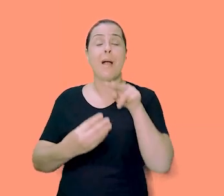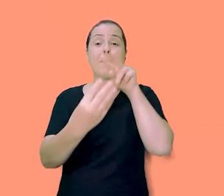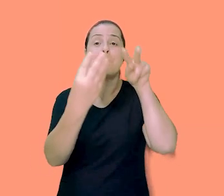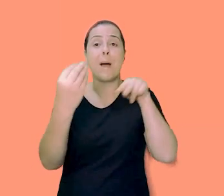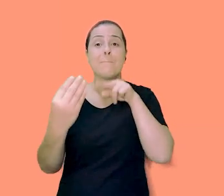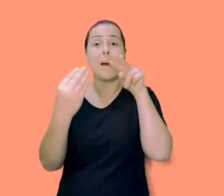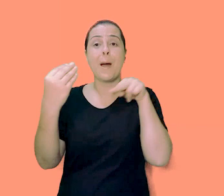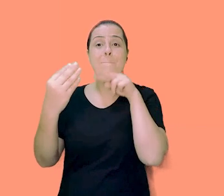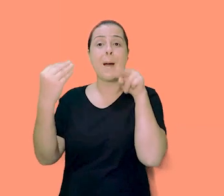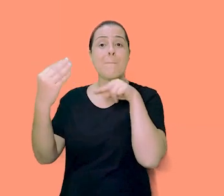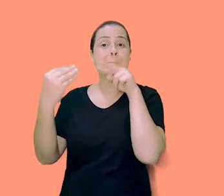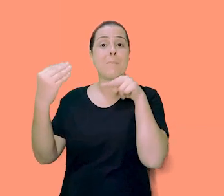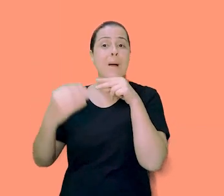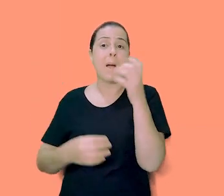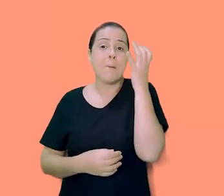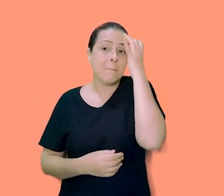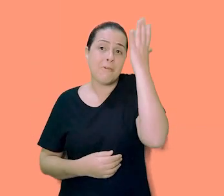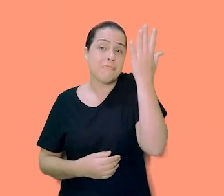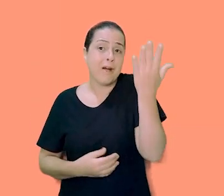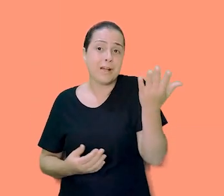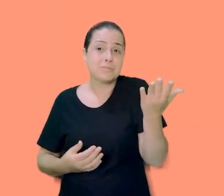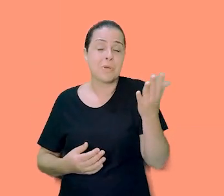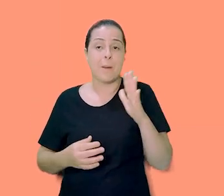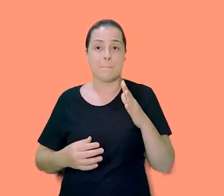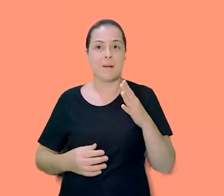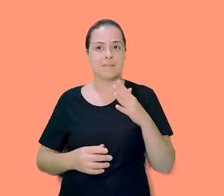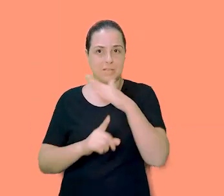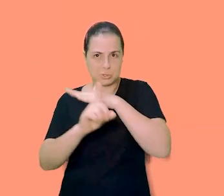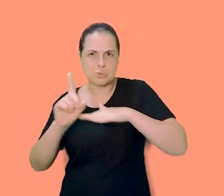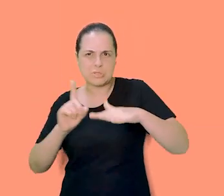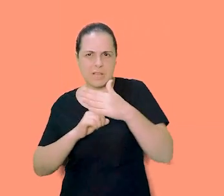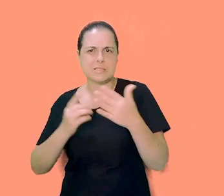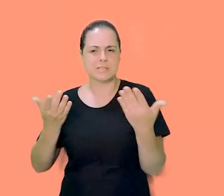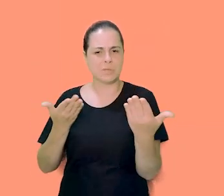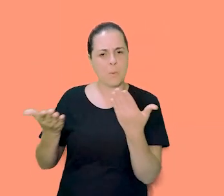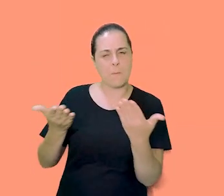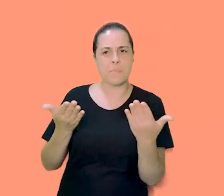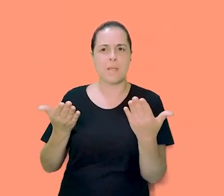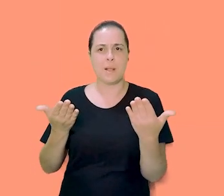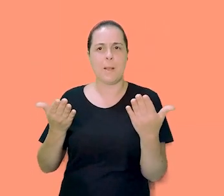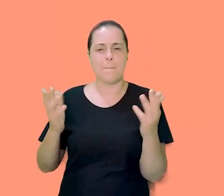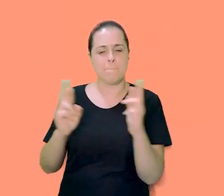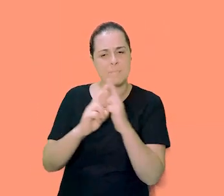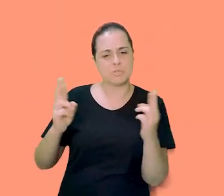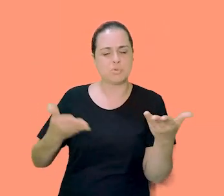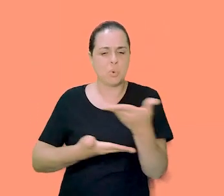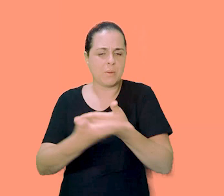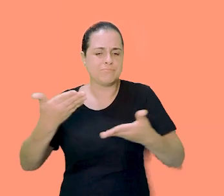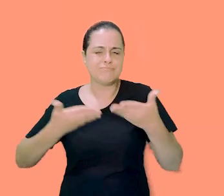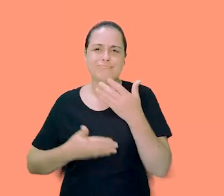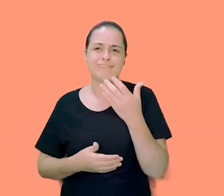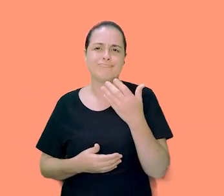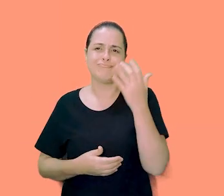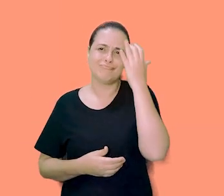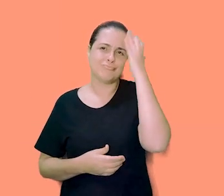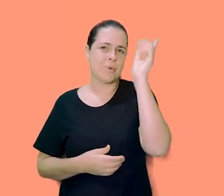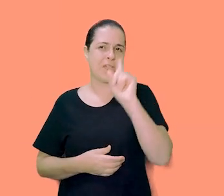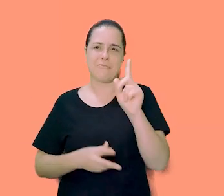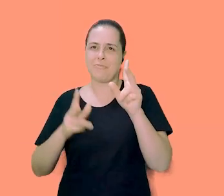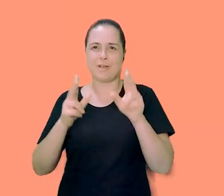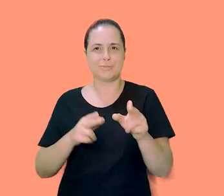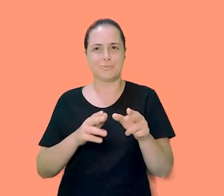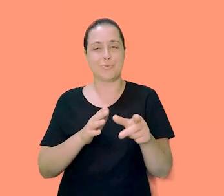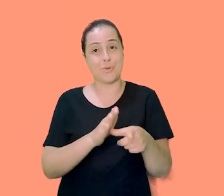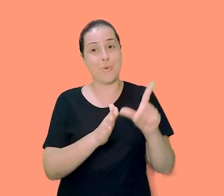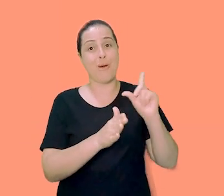professora. Isso facilitou, de certa forma, mas a socialização cai muito, né? Então, assim, já não era tão simples para mim fazer amizade como